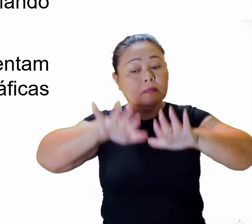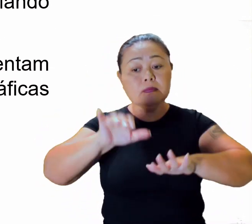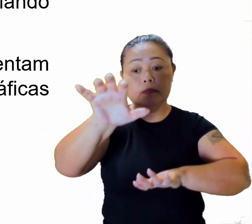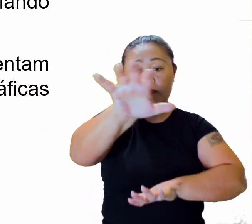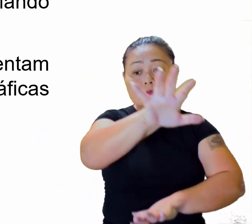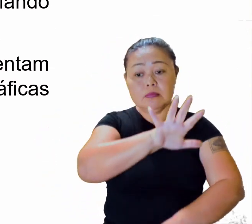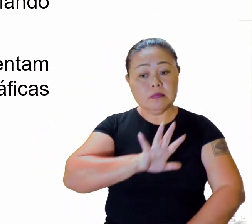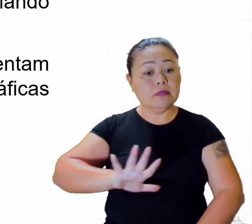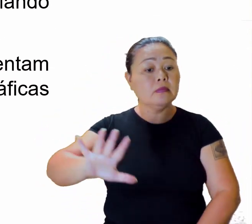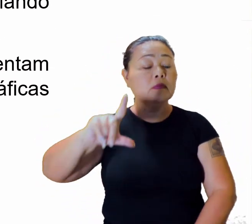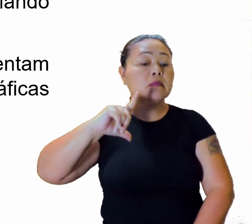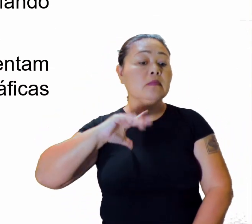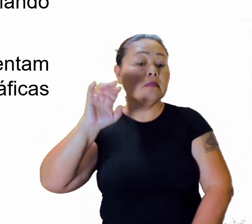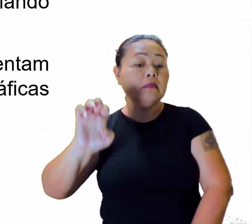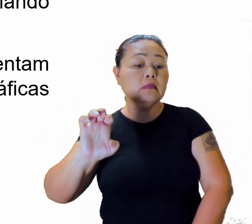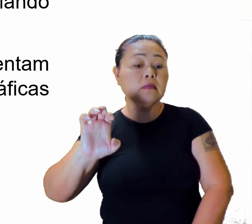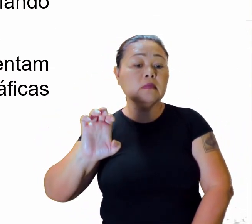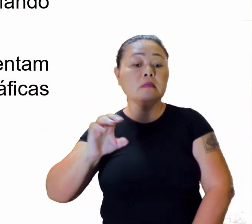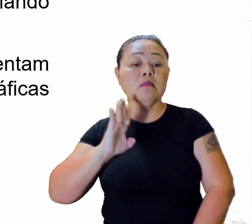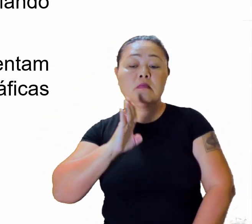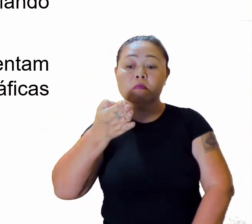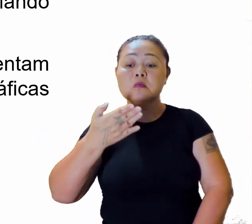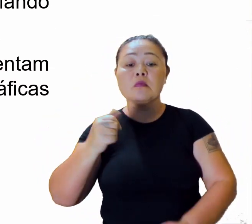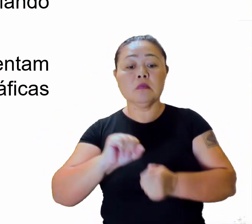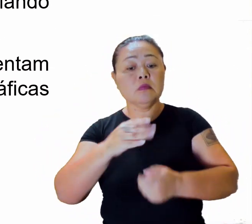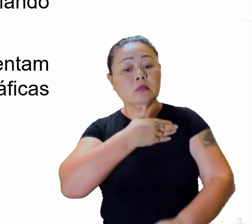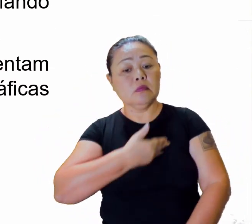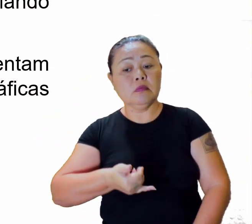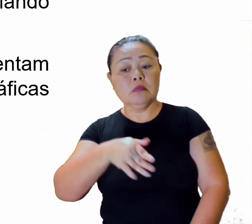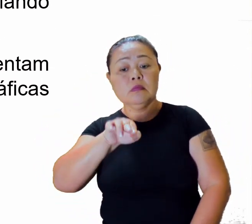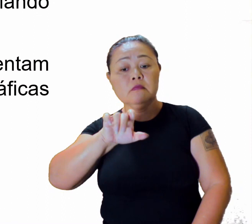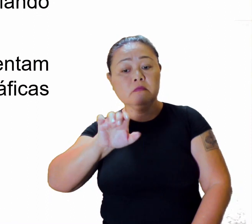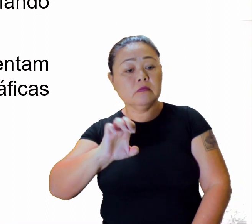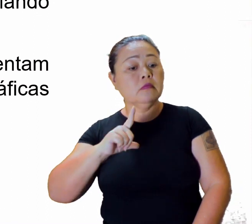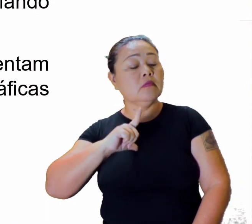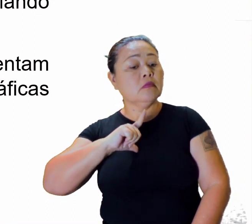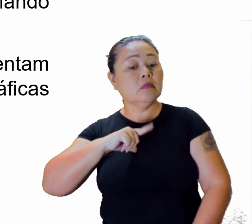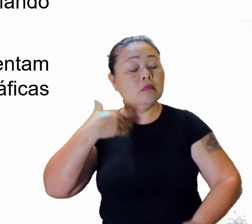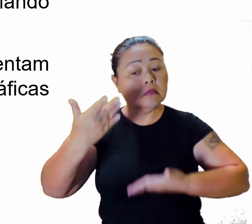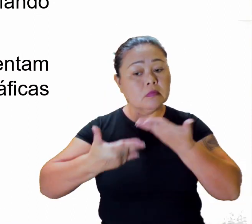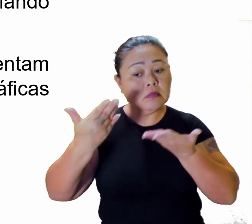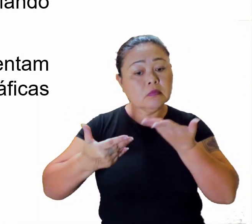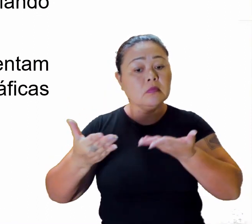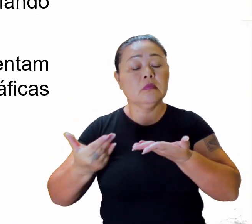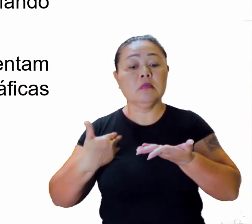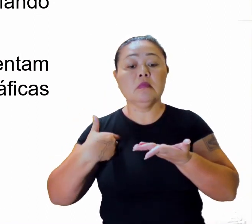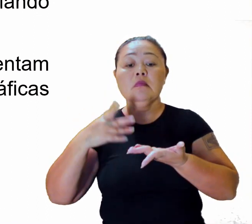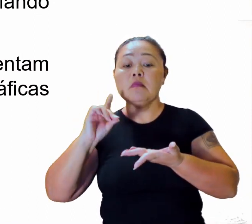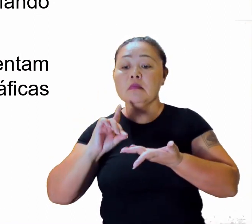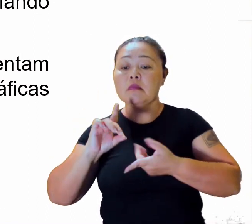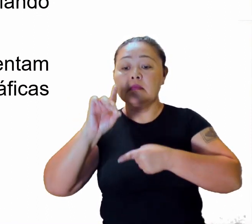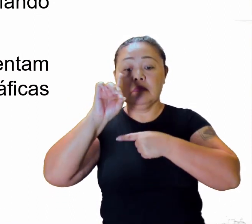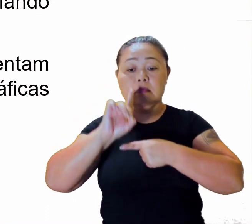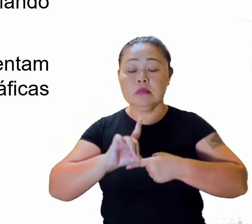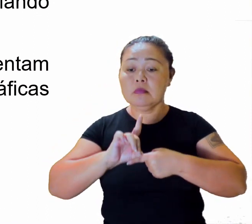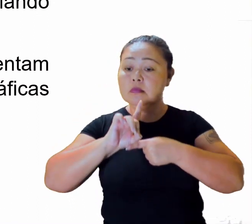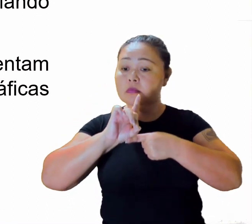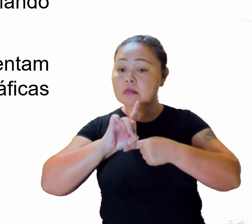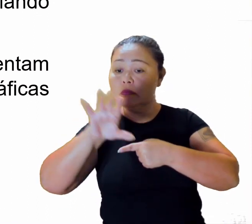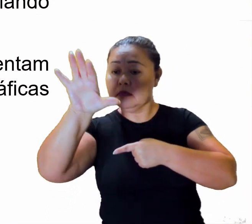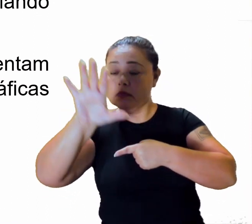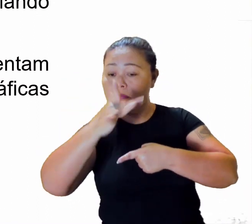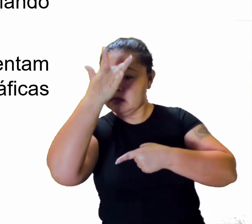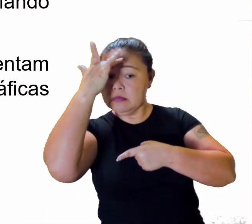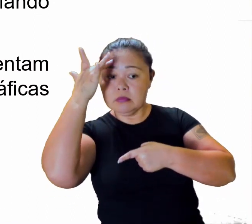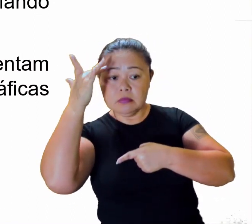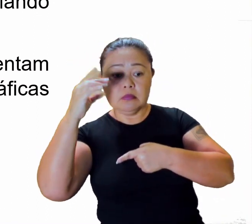outras regiões. E aí, o empenho de órgãos como o IBGE, que tentam promover o aumento da